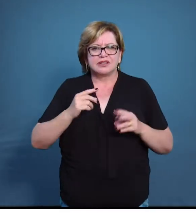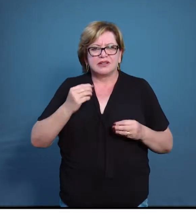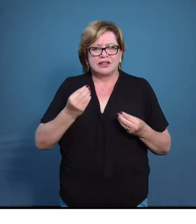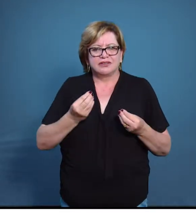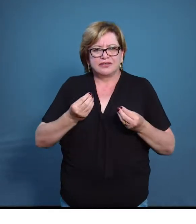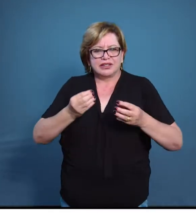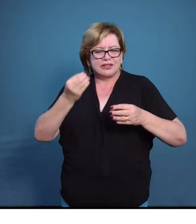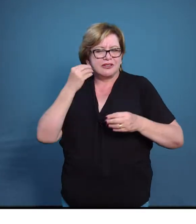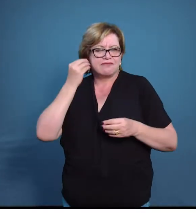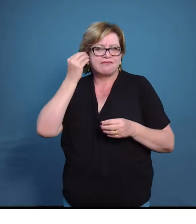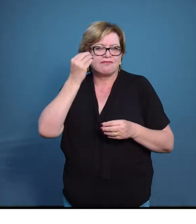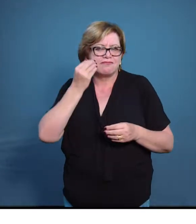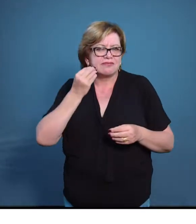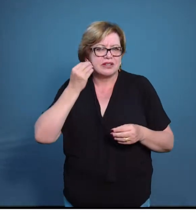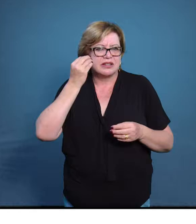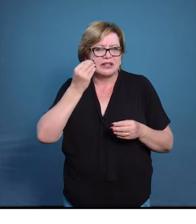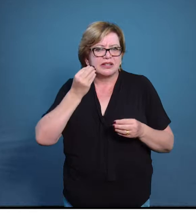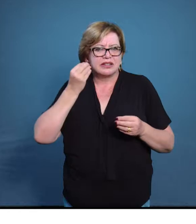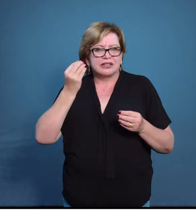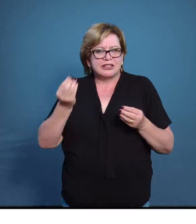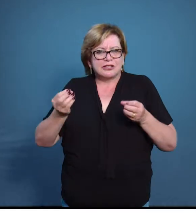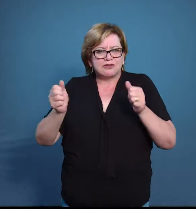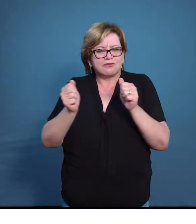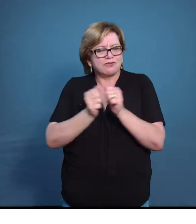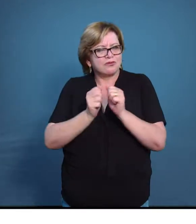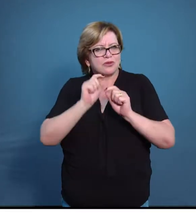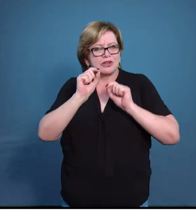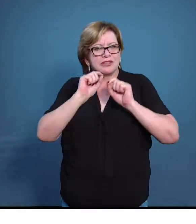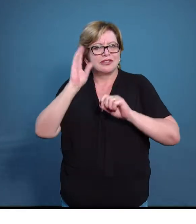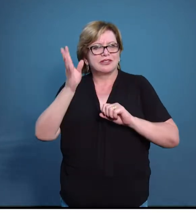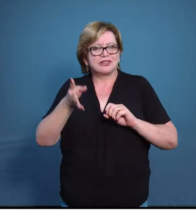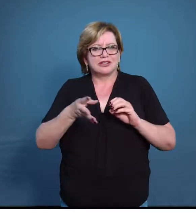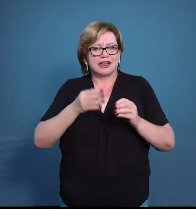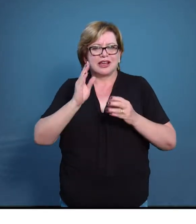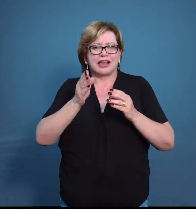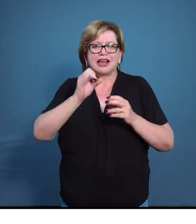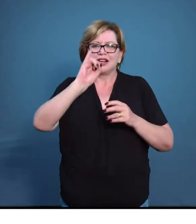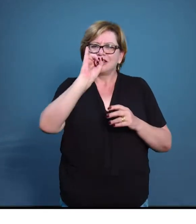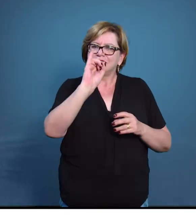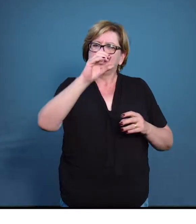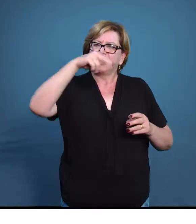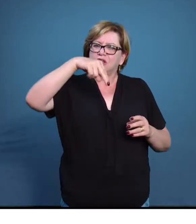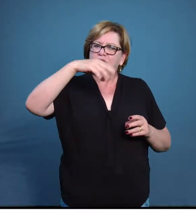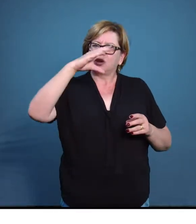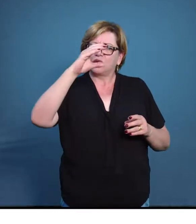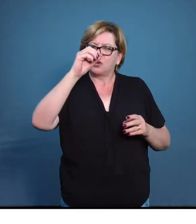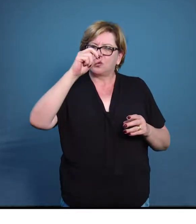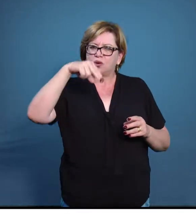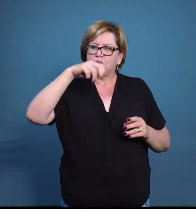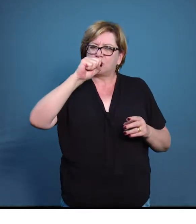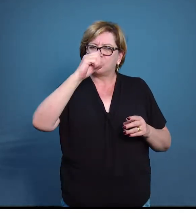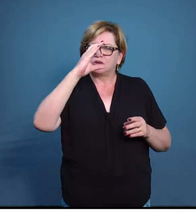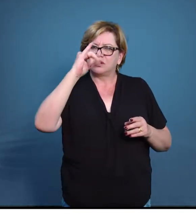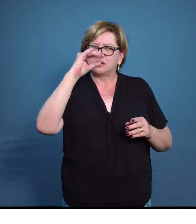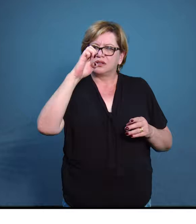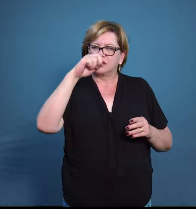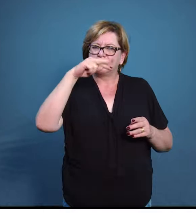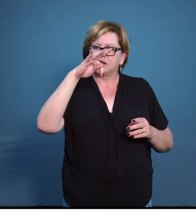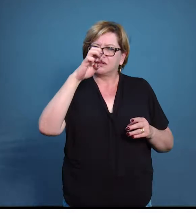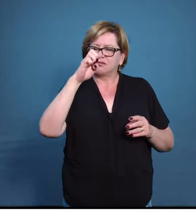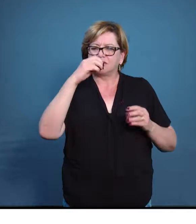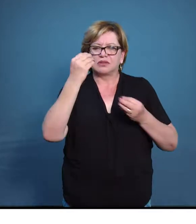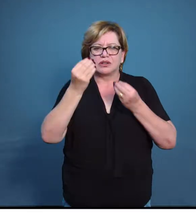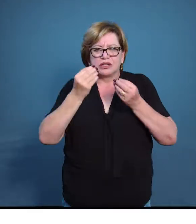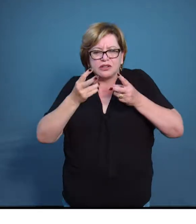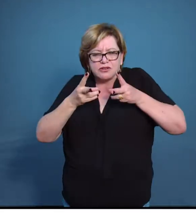nós uma experiência anexada a algo que a gente chama como inconsciente. Nesse inconsciente, nós vamos